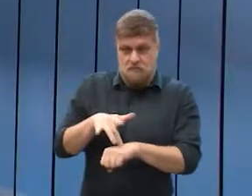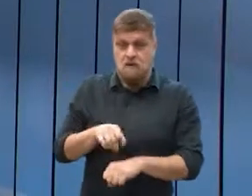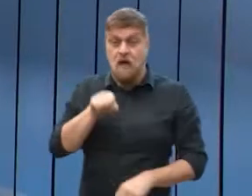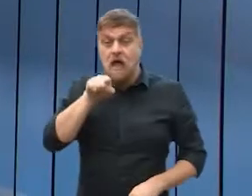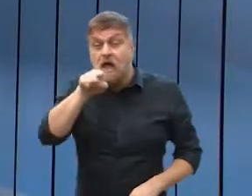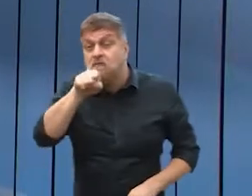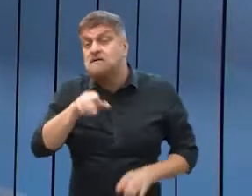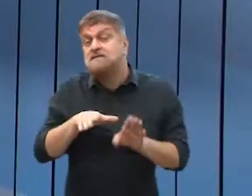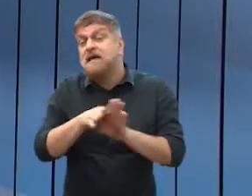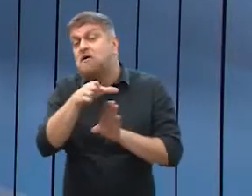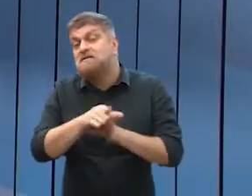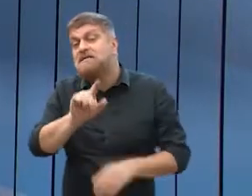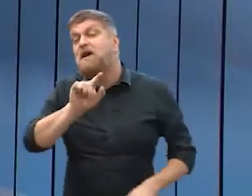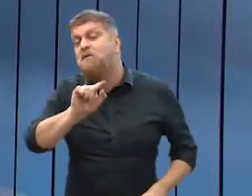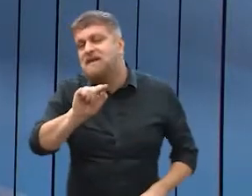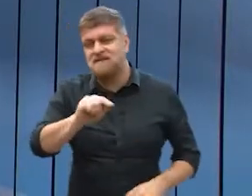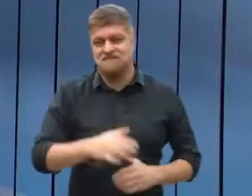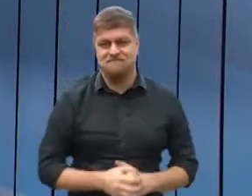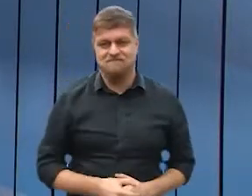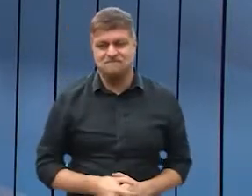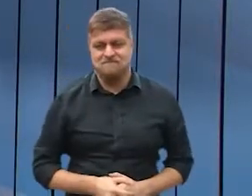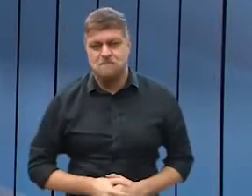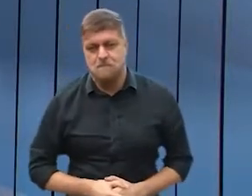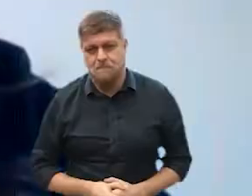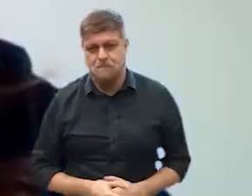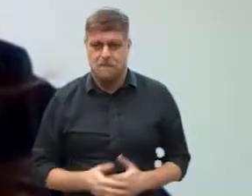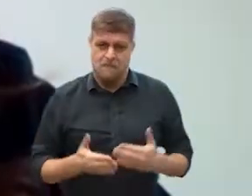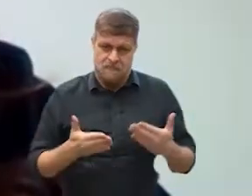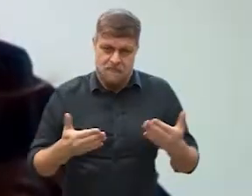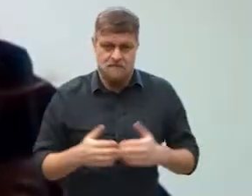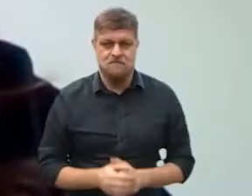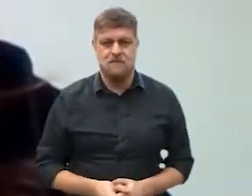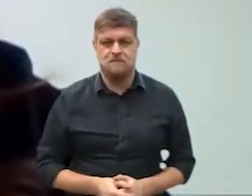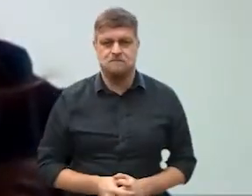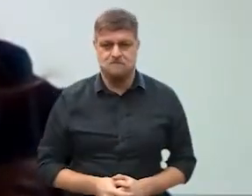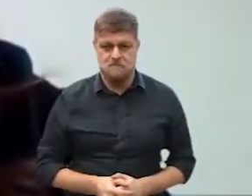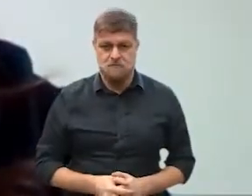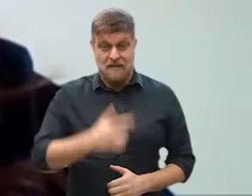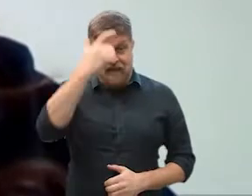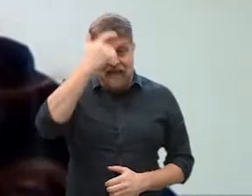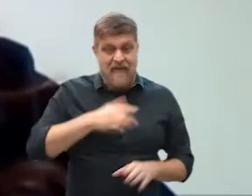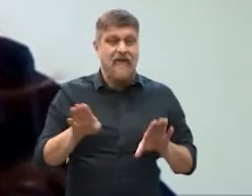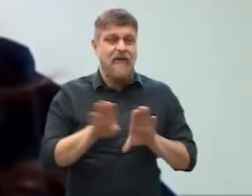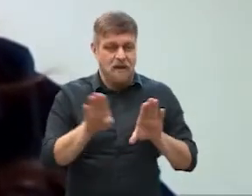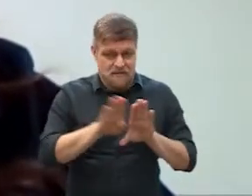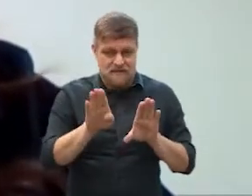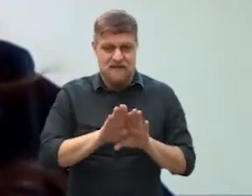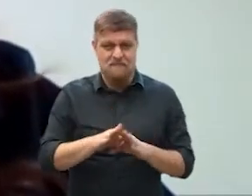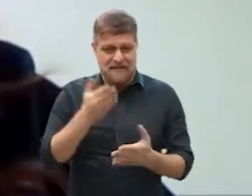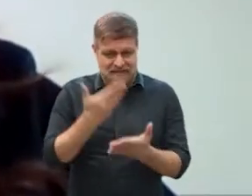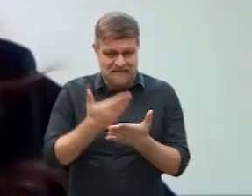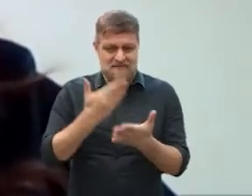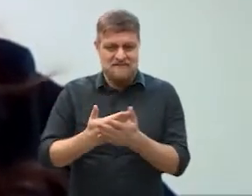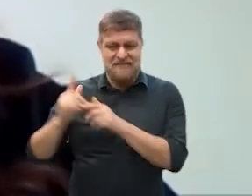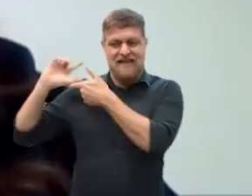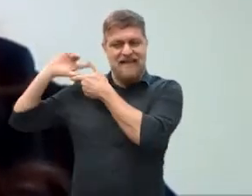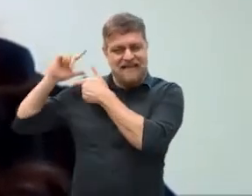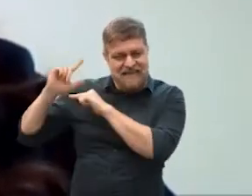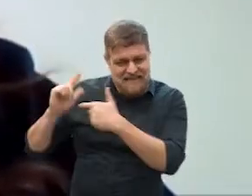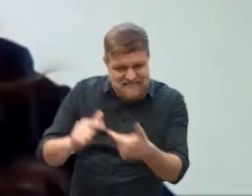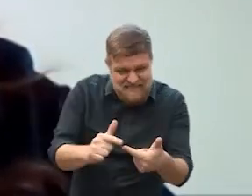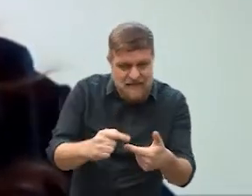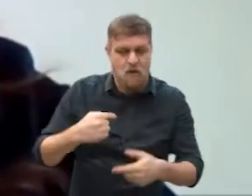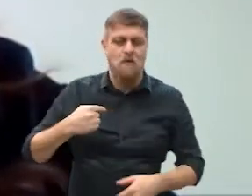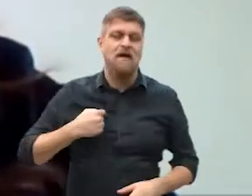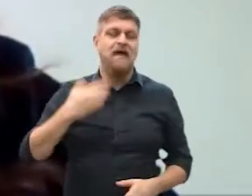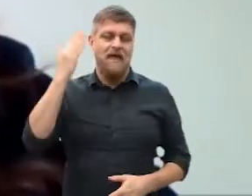você diria para os pais? Olha, vindo também de uma formação tradicional, eu entendo essa insegurança,